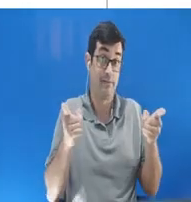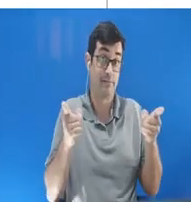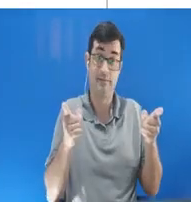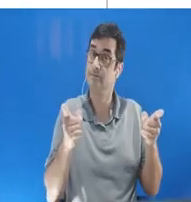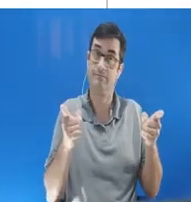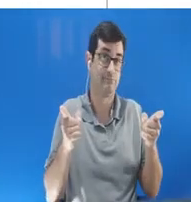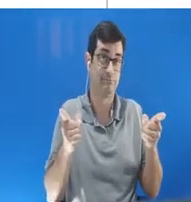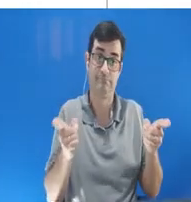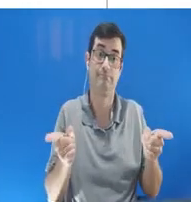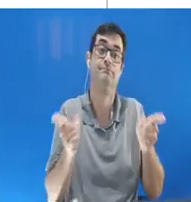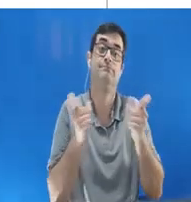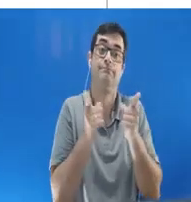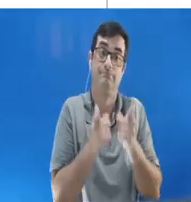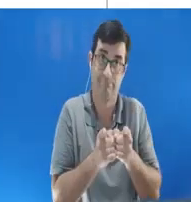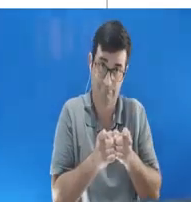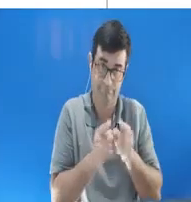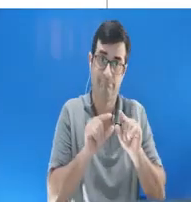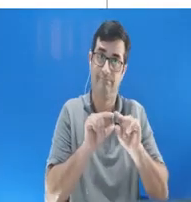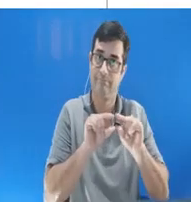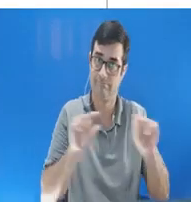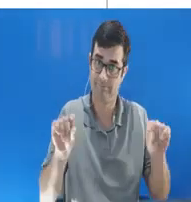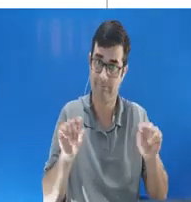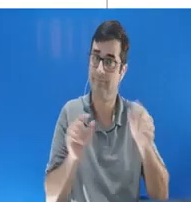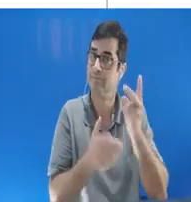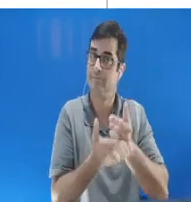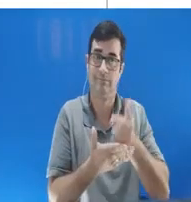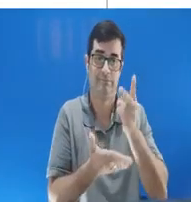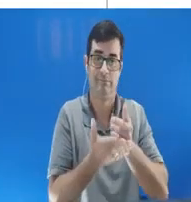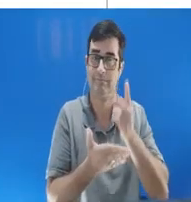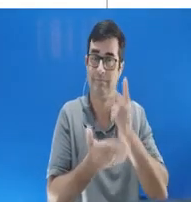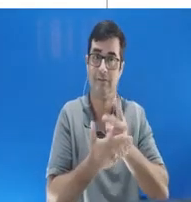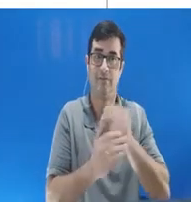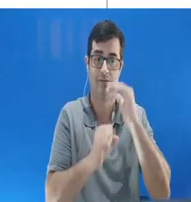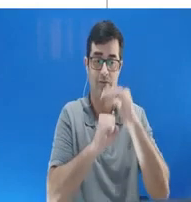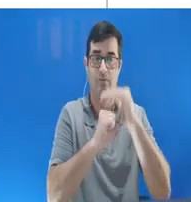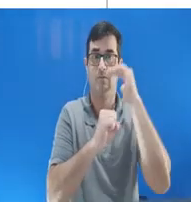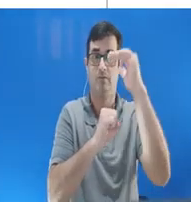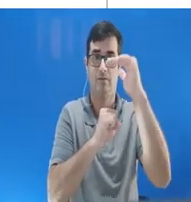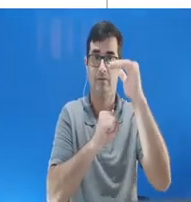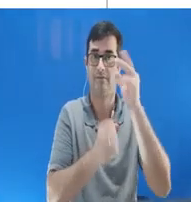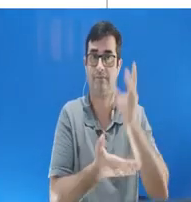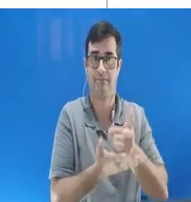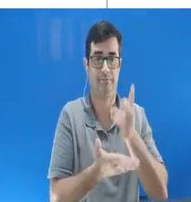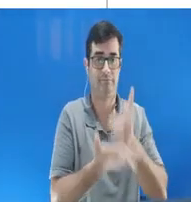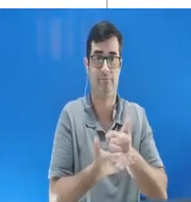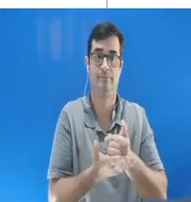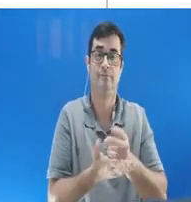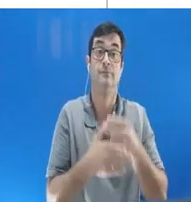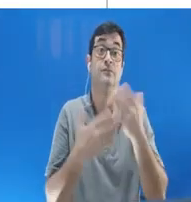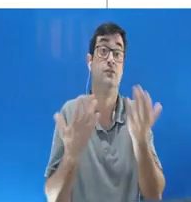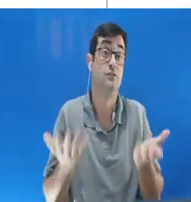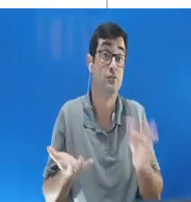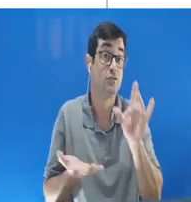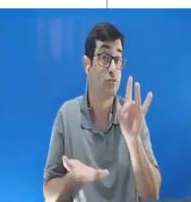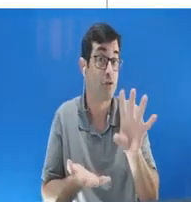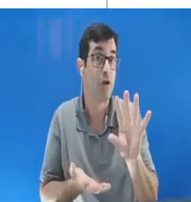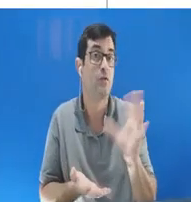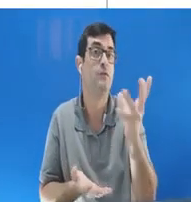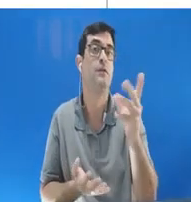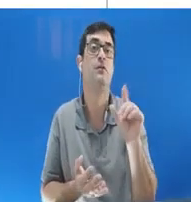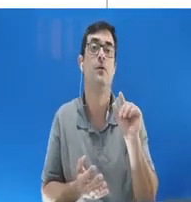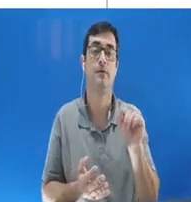Ó, pode observar que entrou no mesmo nível. Então ele continua tendo nível 1 e 2, nível 1 e 2. Só que o